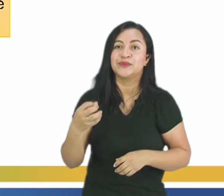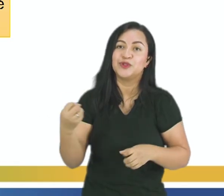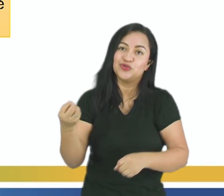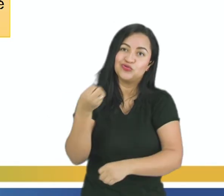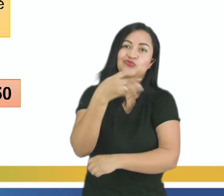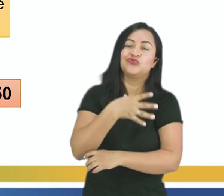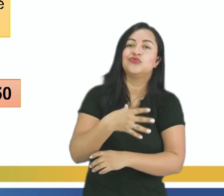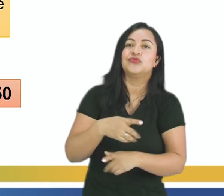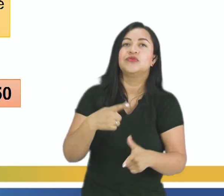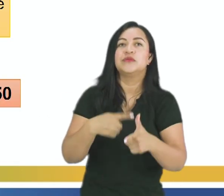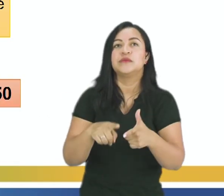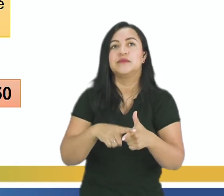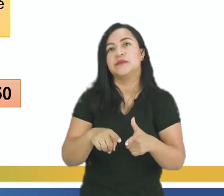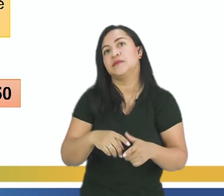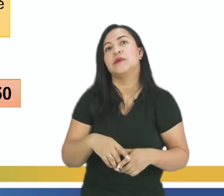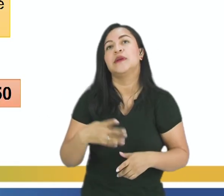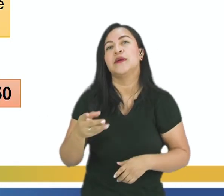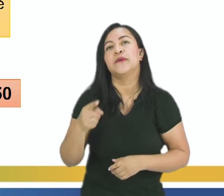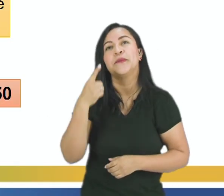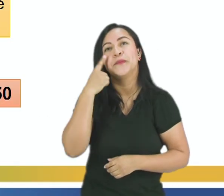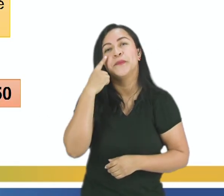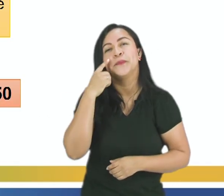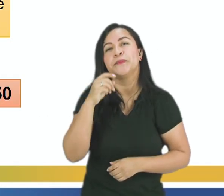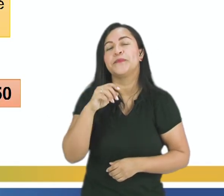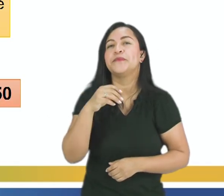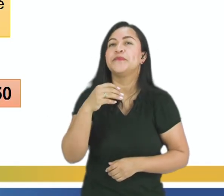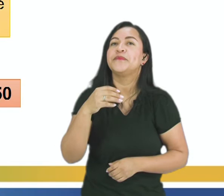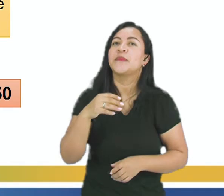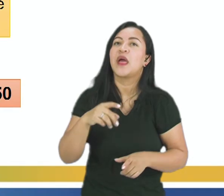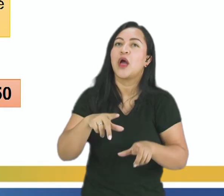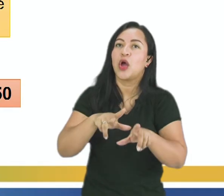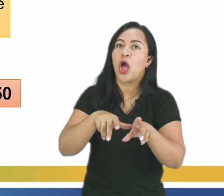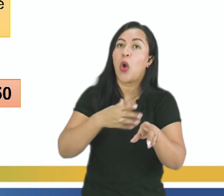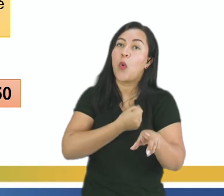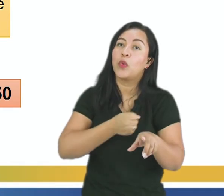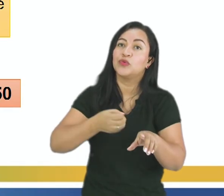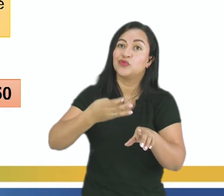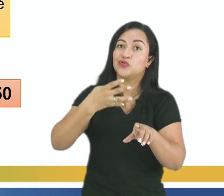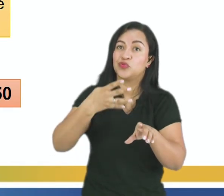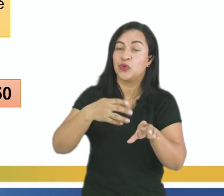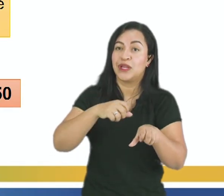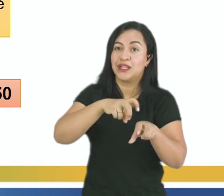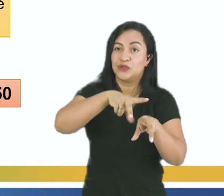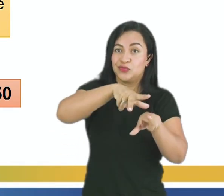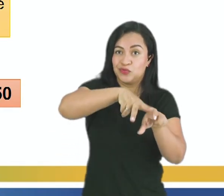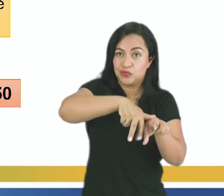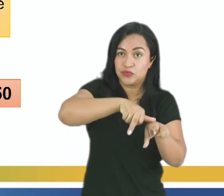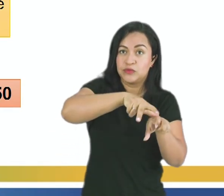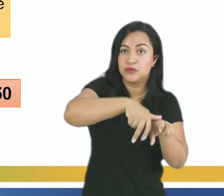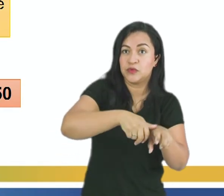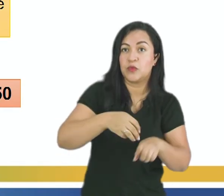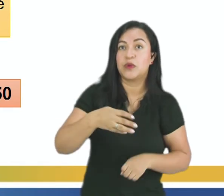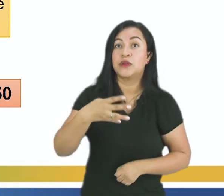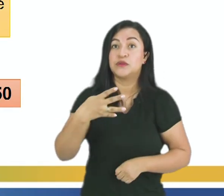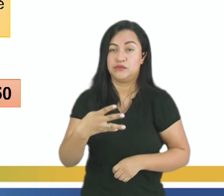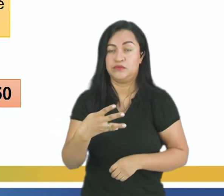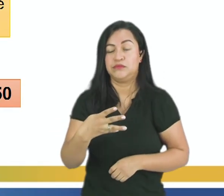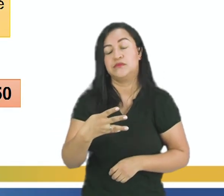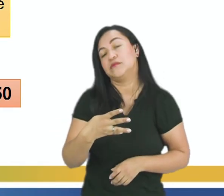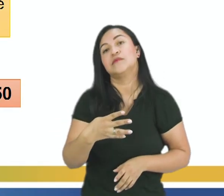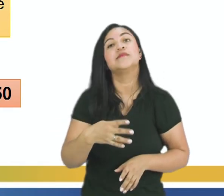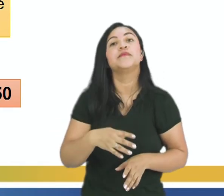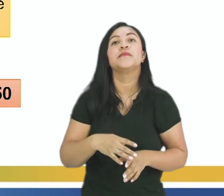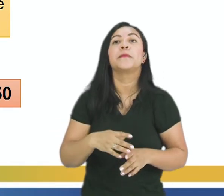rodas envolvidas. Observe que a quantidade de rodas do skate é 4, portanto, nós faremos a multiplicação de 4